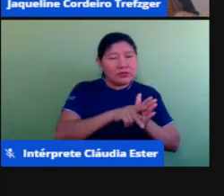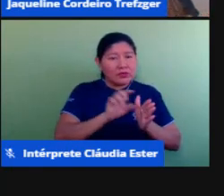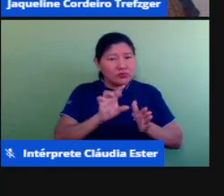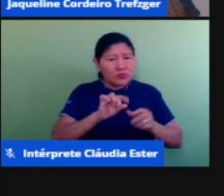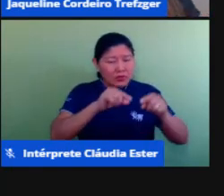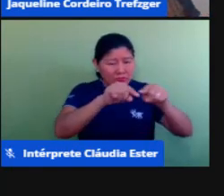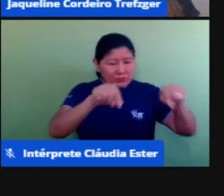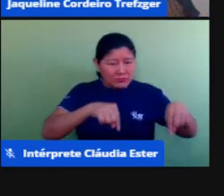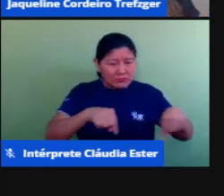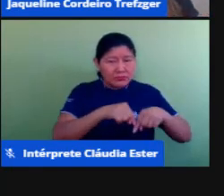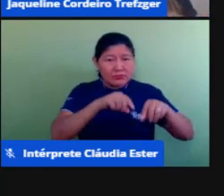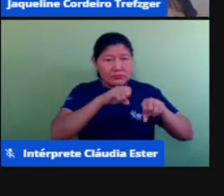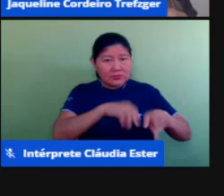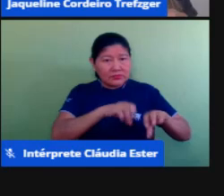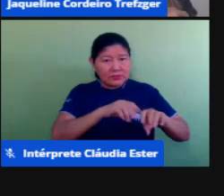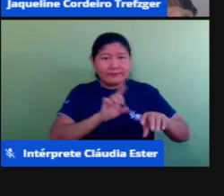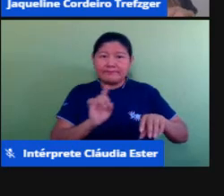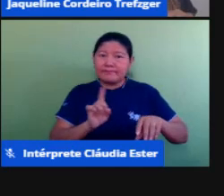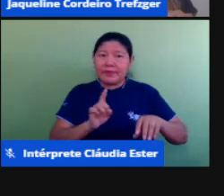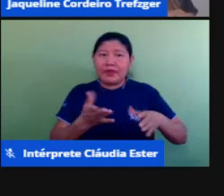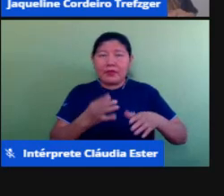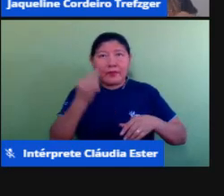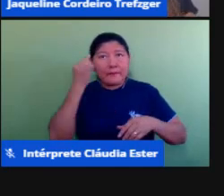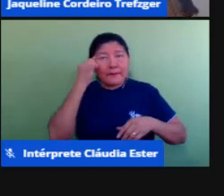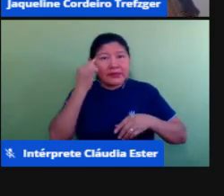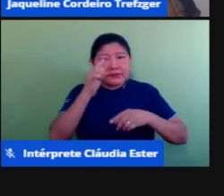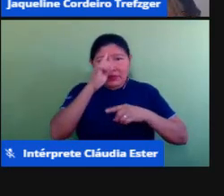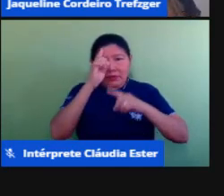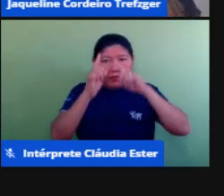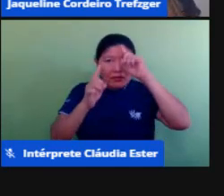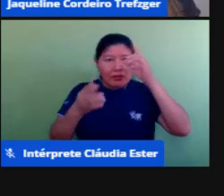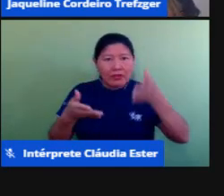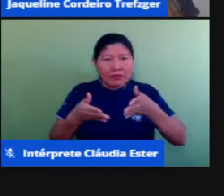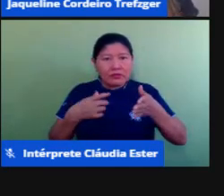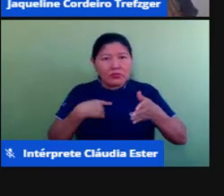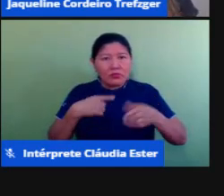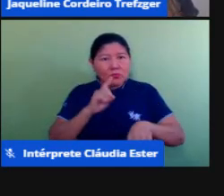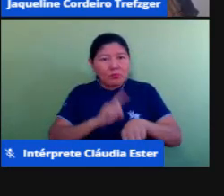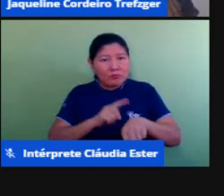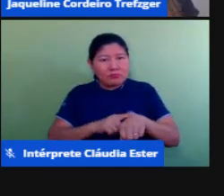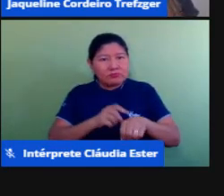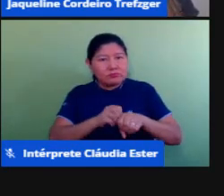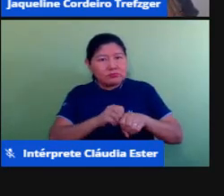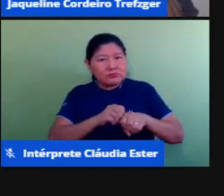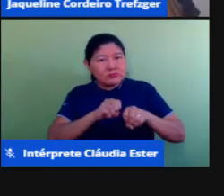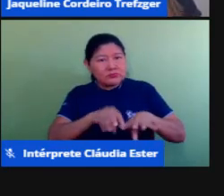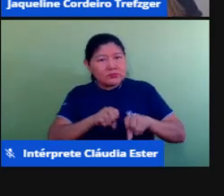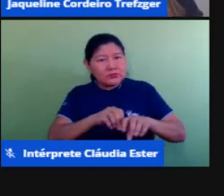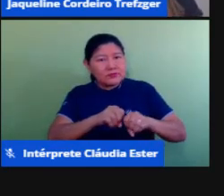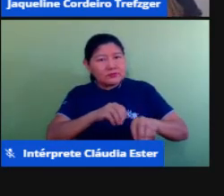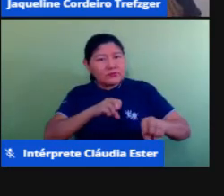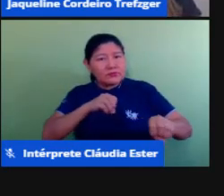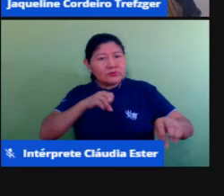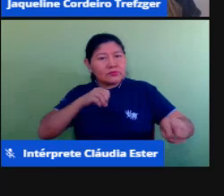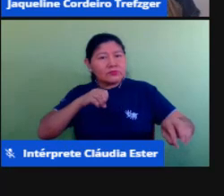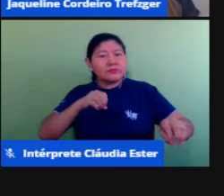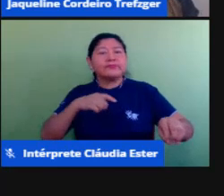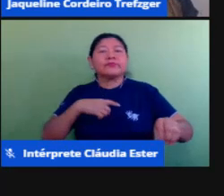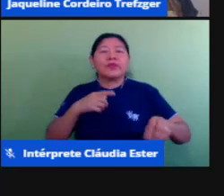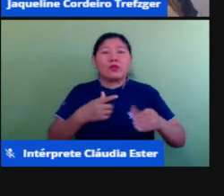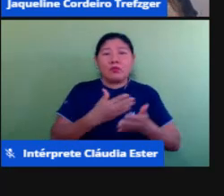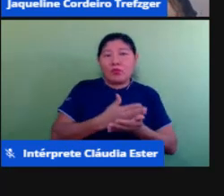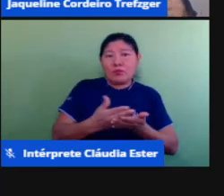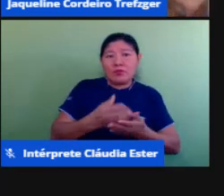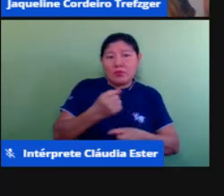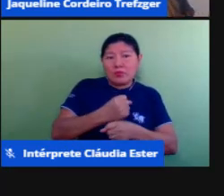uma situação remoto, né? Fomos tirado pelas situações do vírus em si desde março do ano passado.